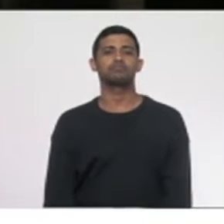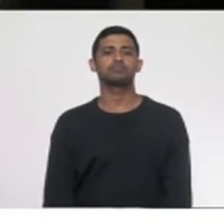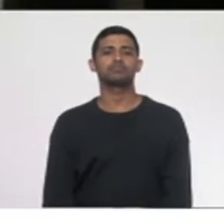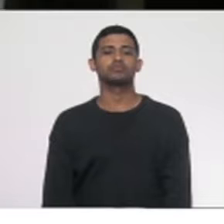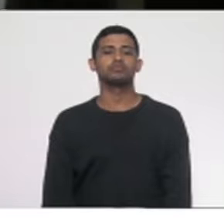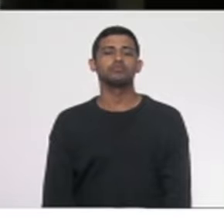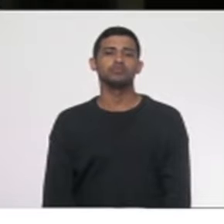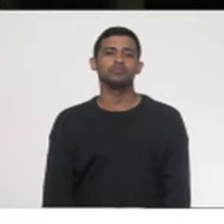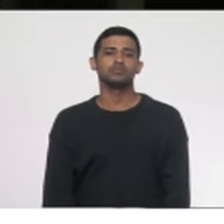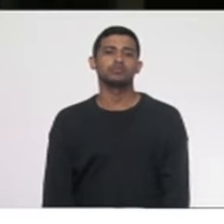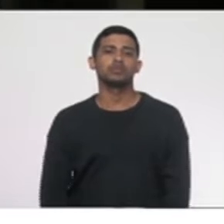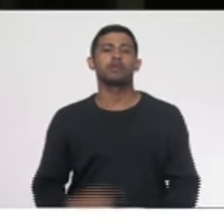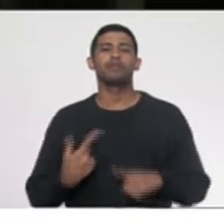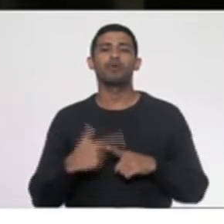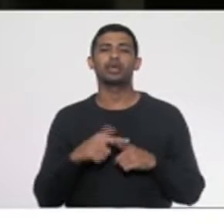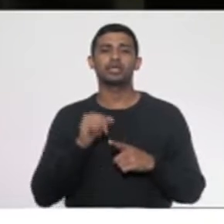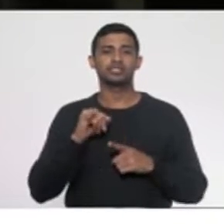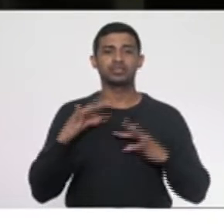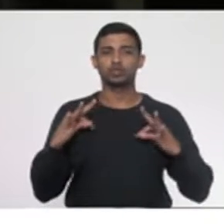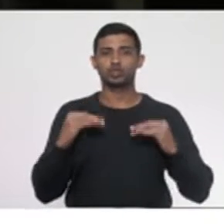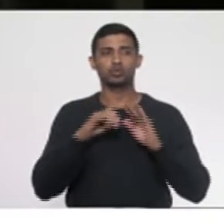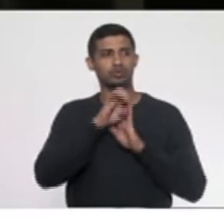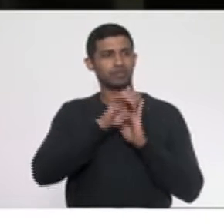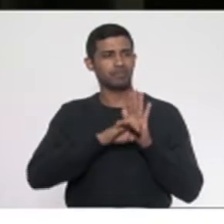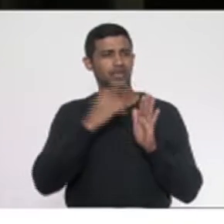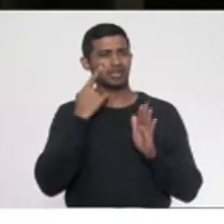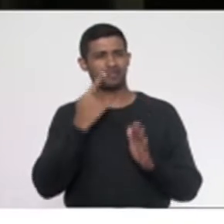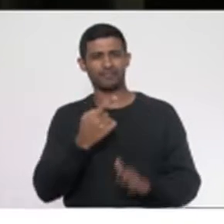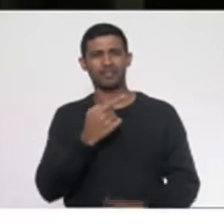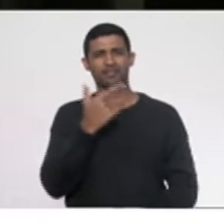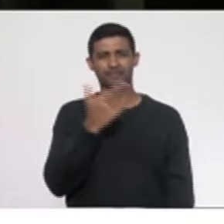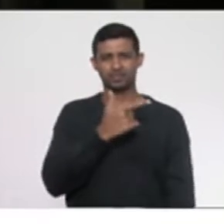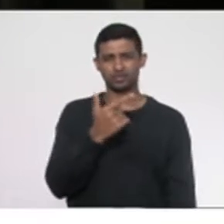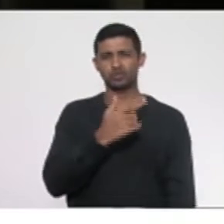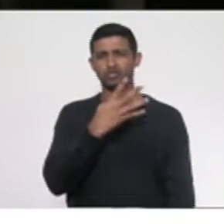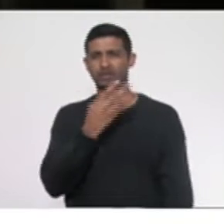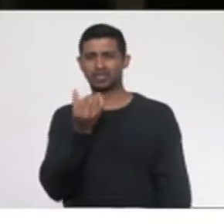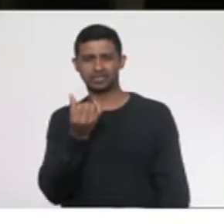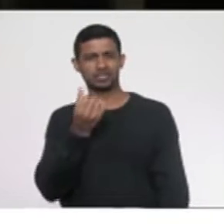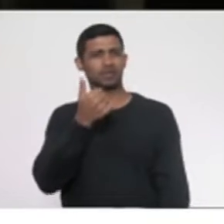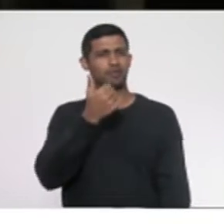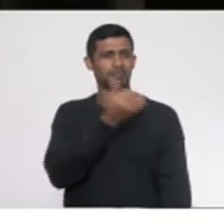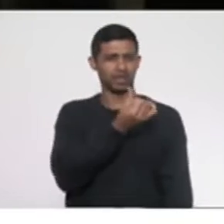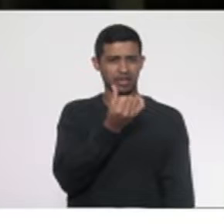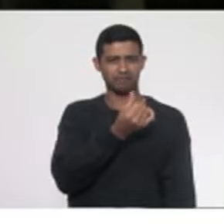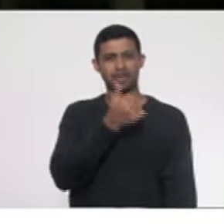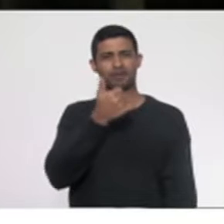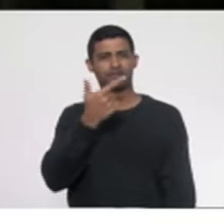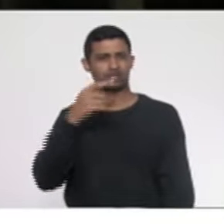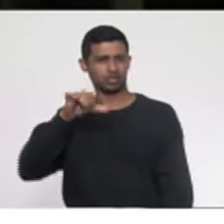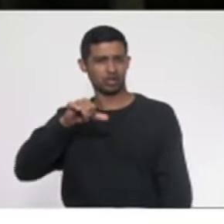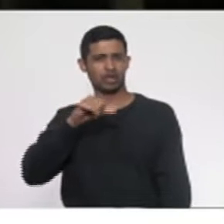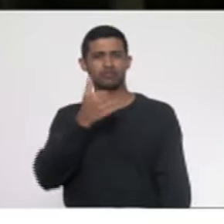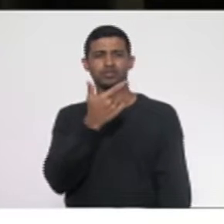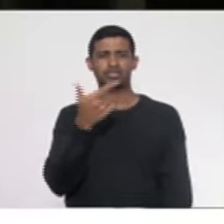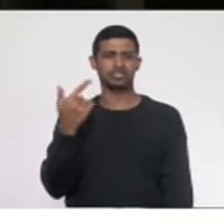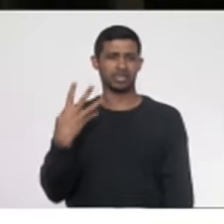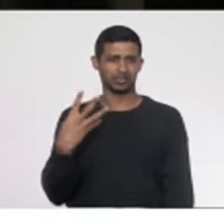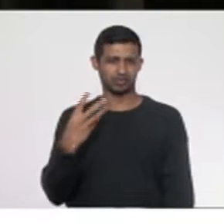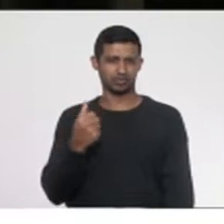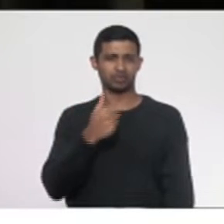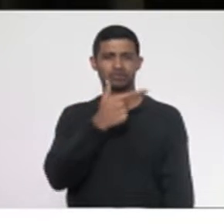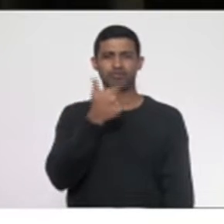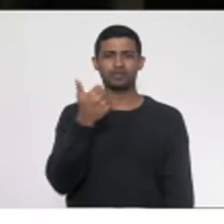gente aglutinasse essas emendas todas, 22, 46, 166, 179, 214, 225,